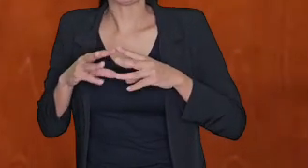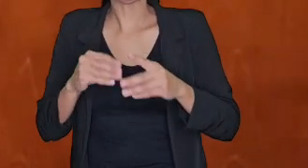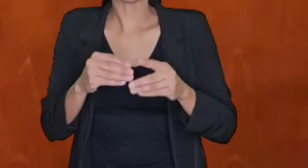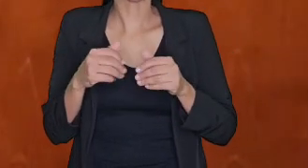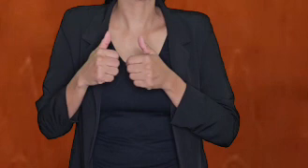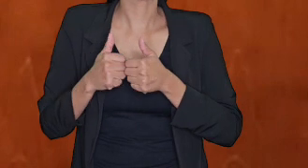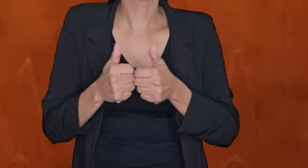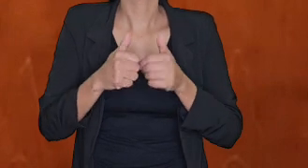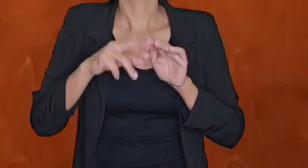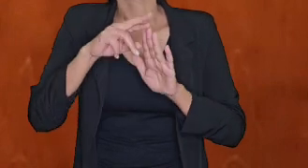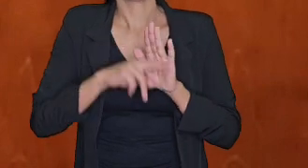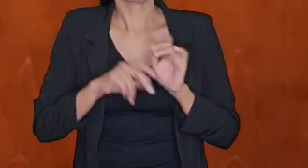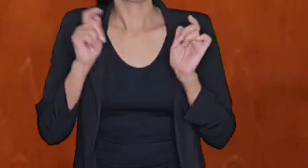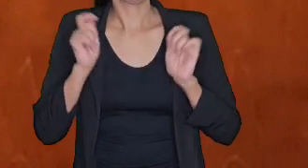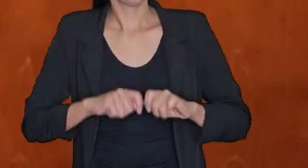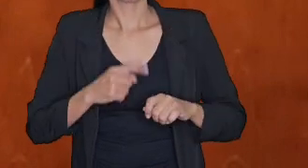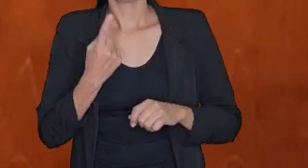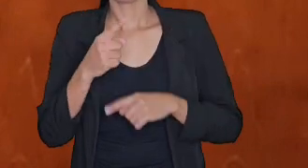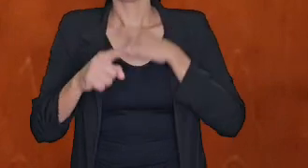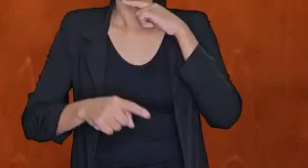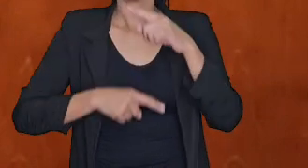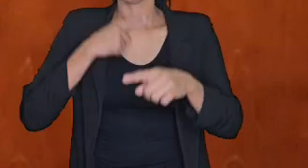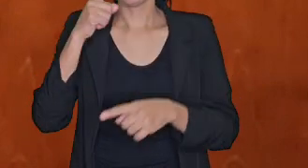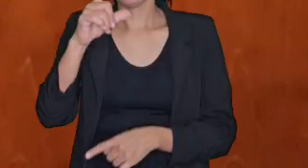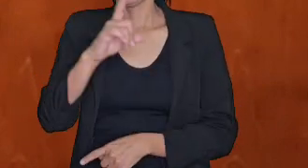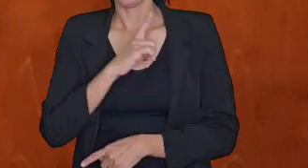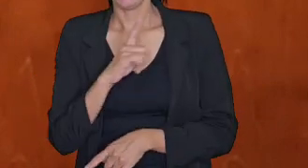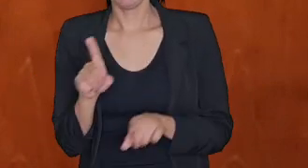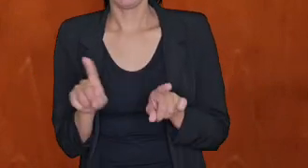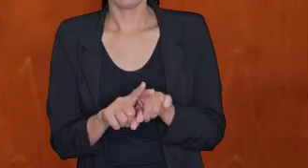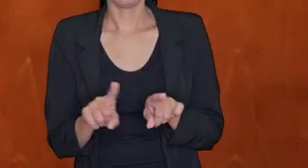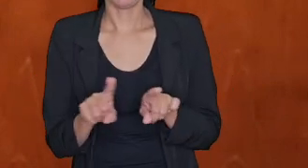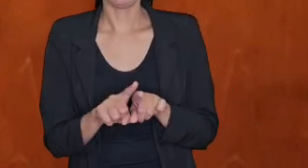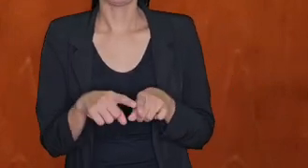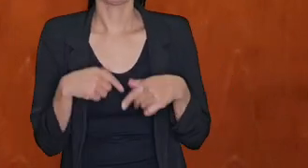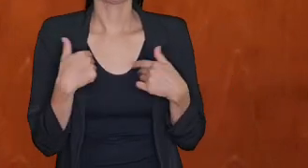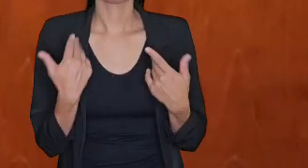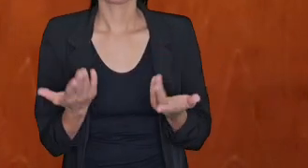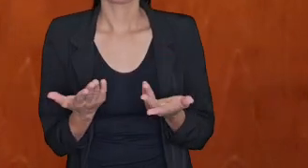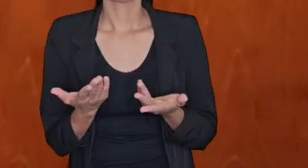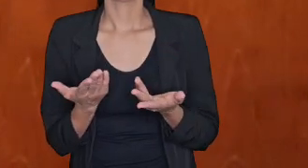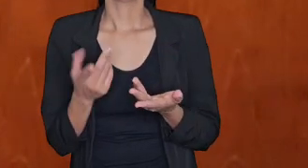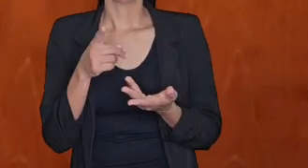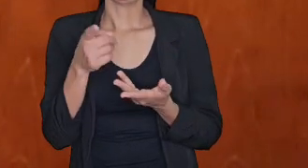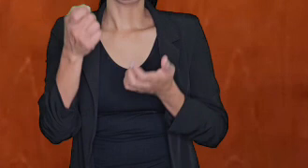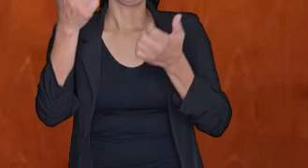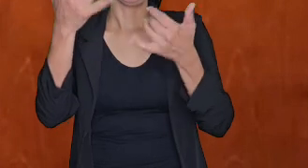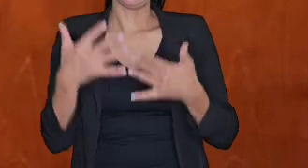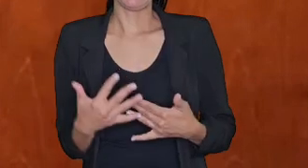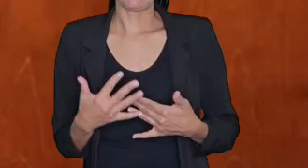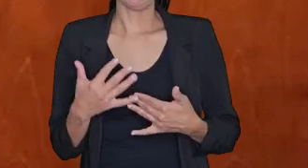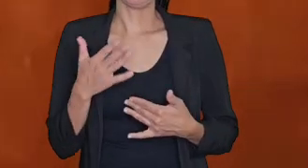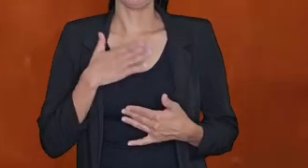disponíveis ali para assinar com todos os rigores ali? Uma dúvida que eu fiquei